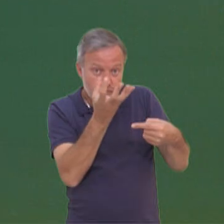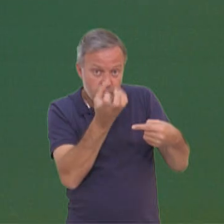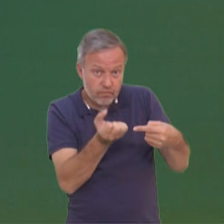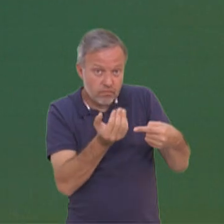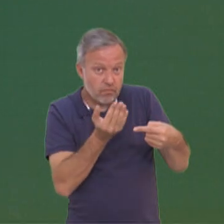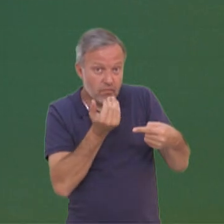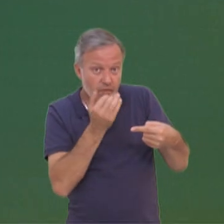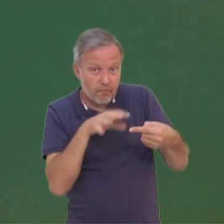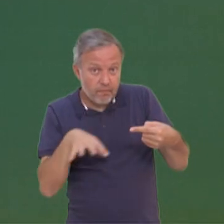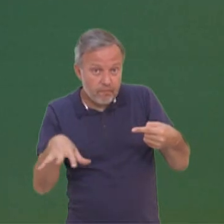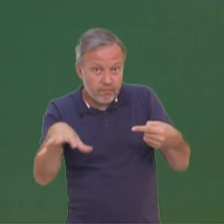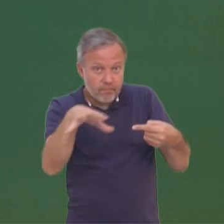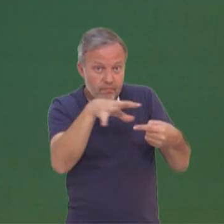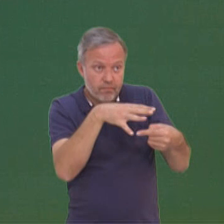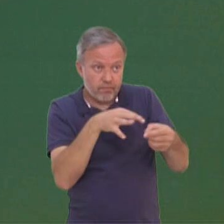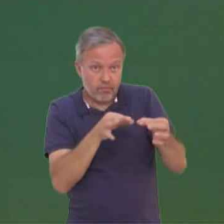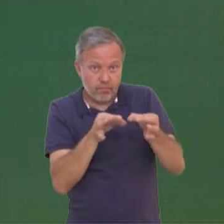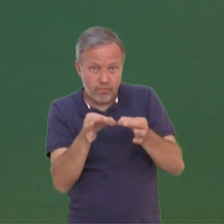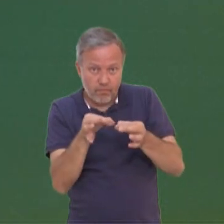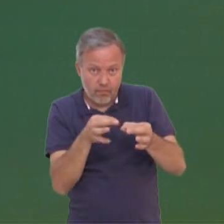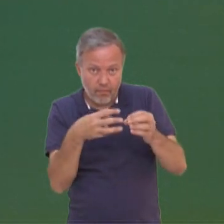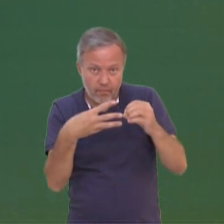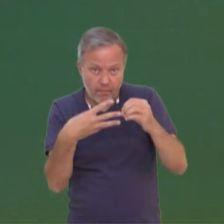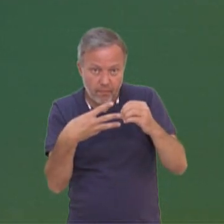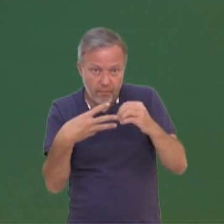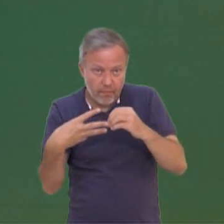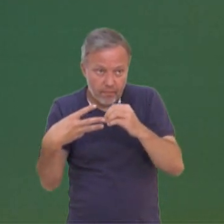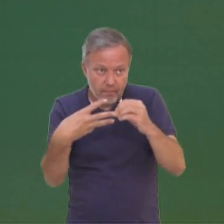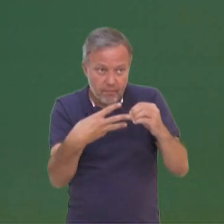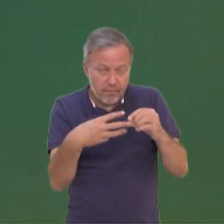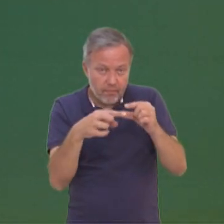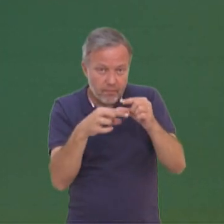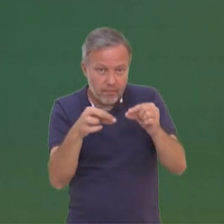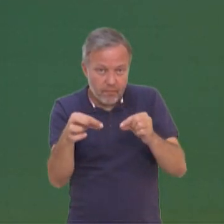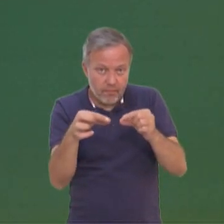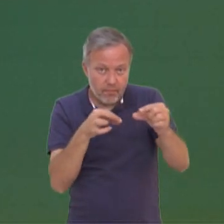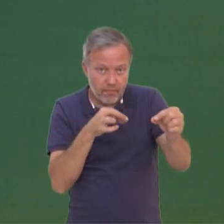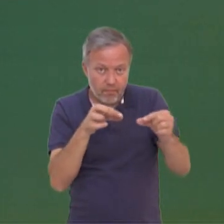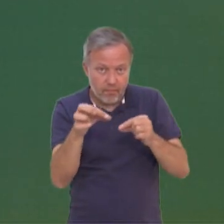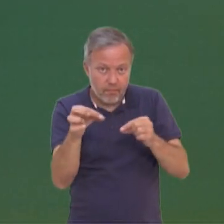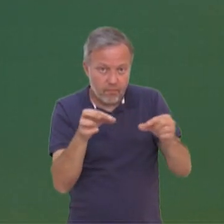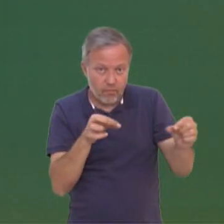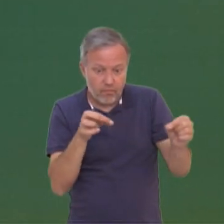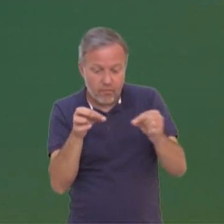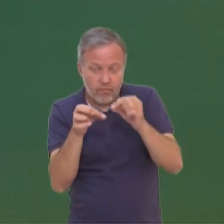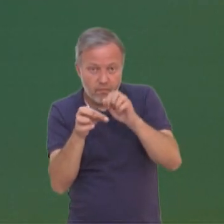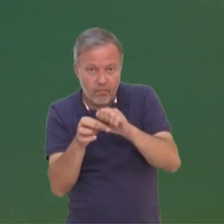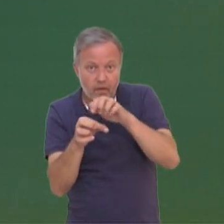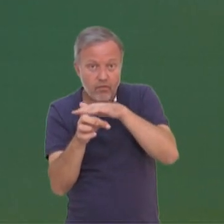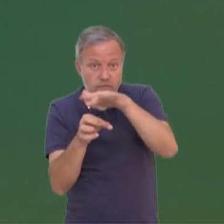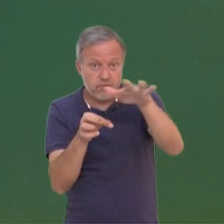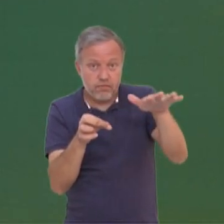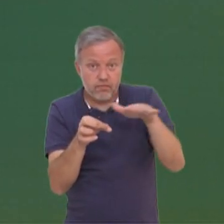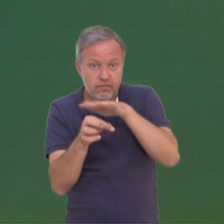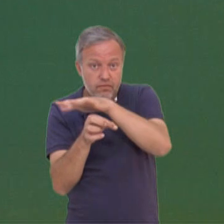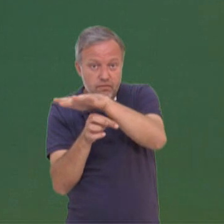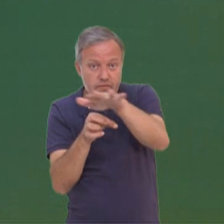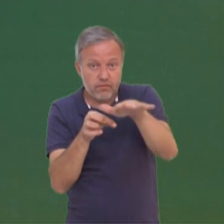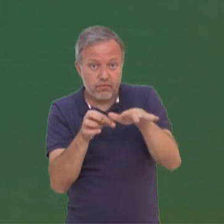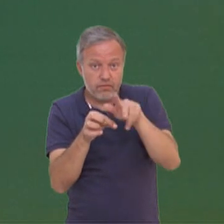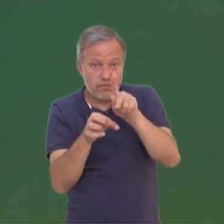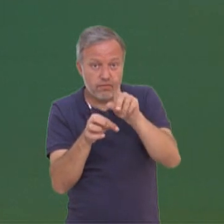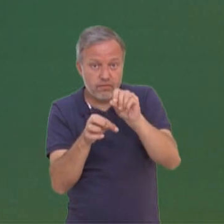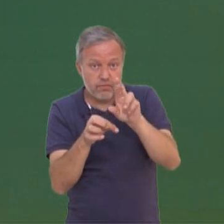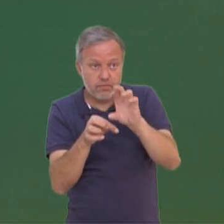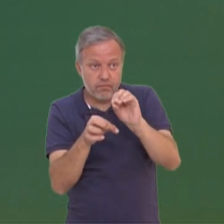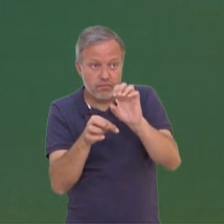redor, organizou suas células em hifas, reprodução por pequenos esporos. Chegou neste momento, se dividiu